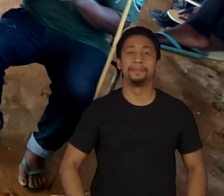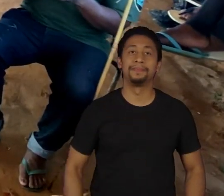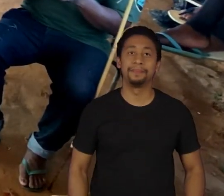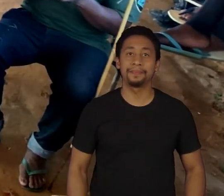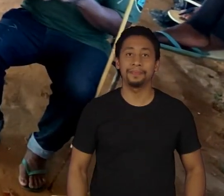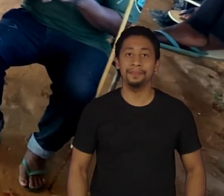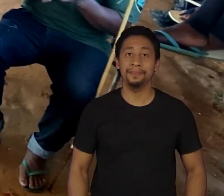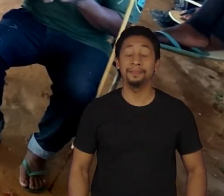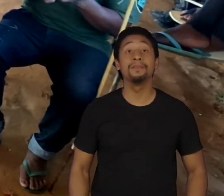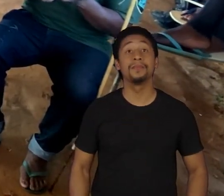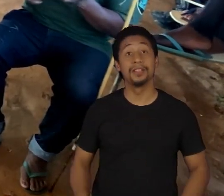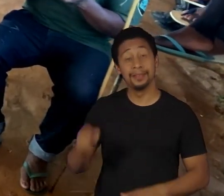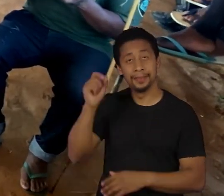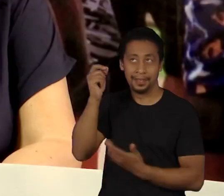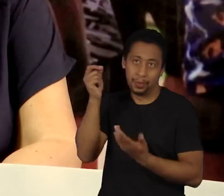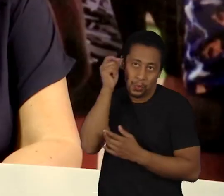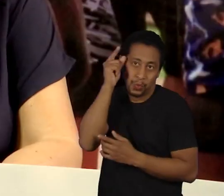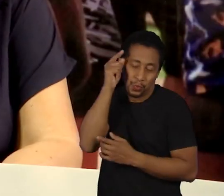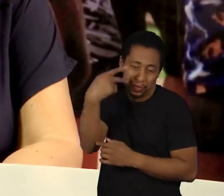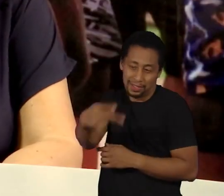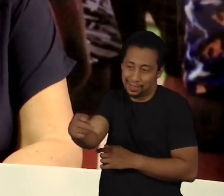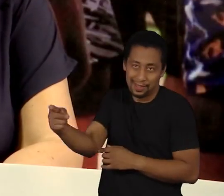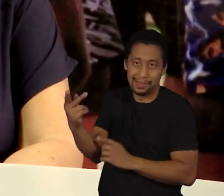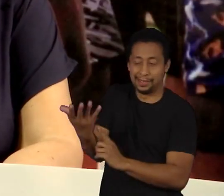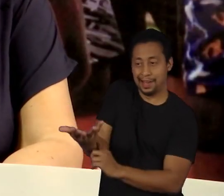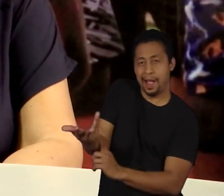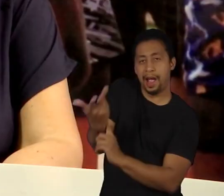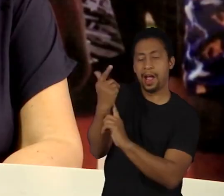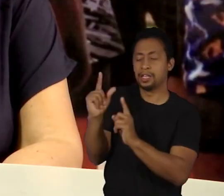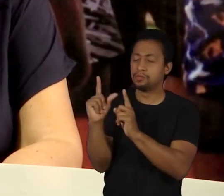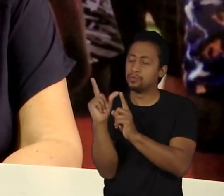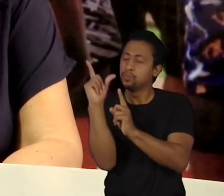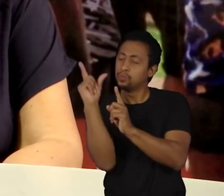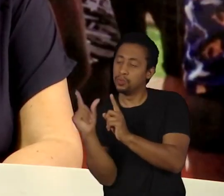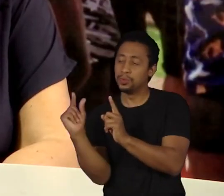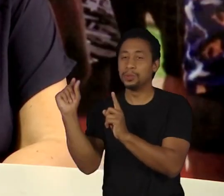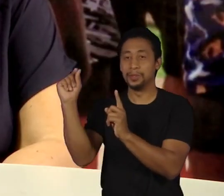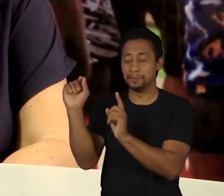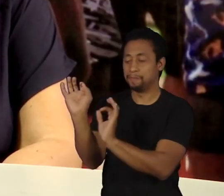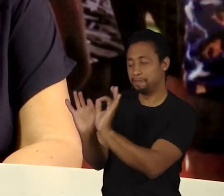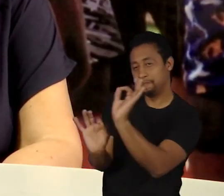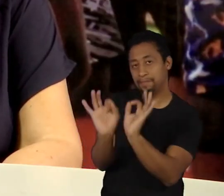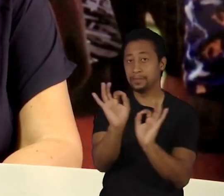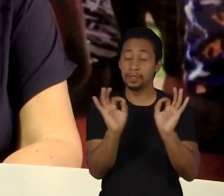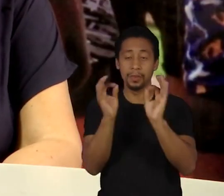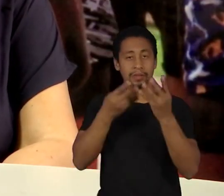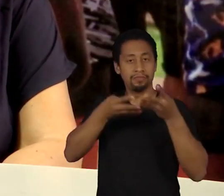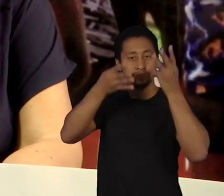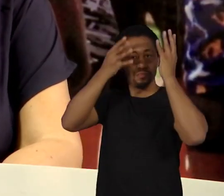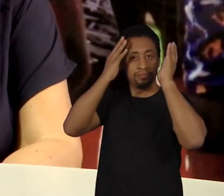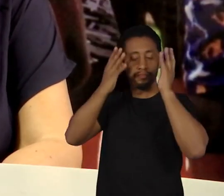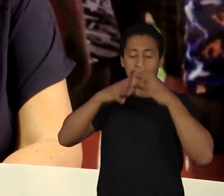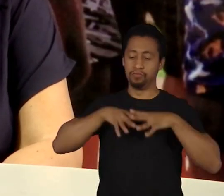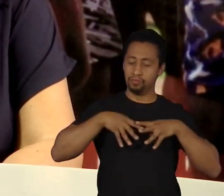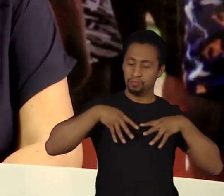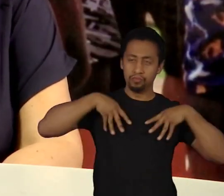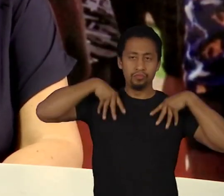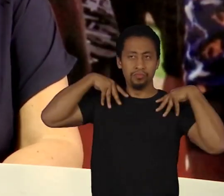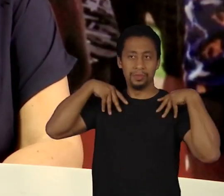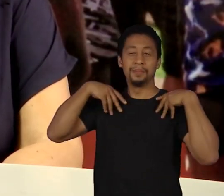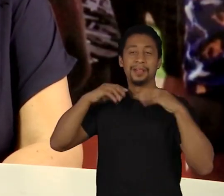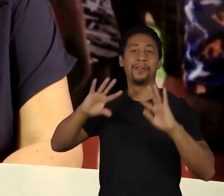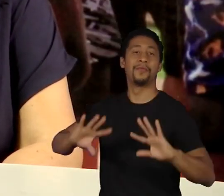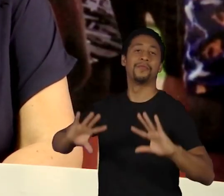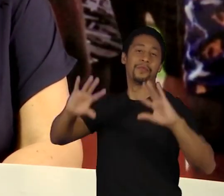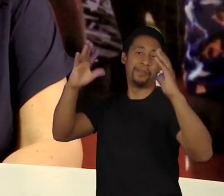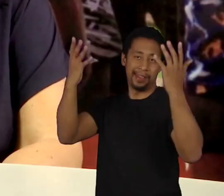Essa arte plumária é feita especificamente para se enfeitar na sua grande festa do Cauim, né? Que